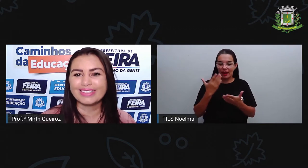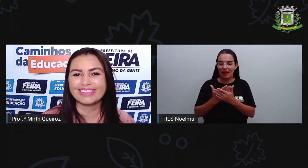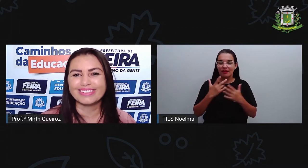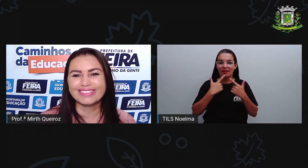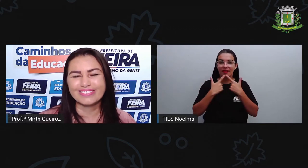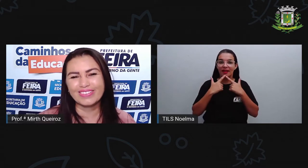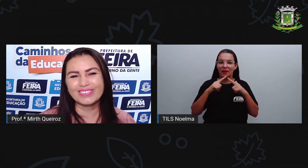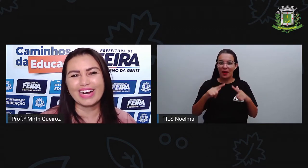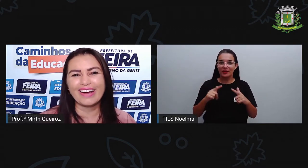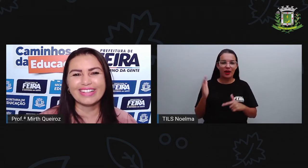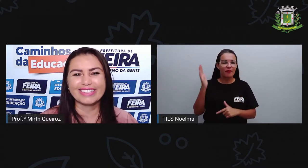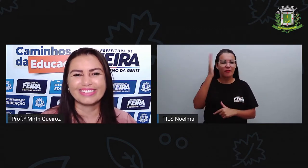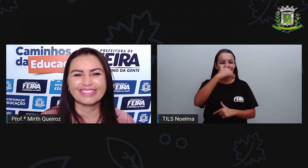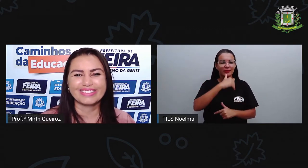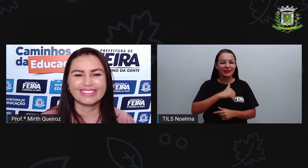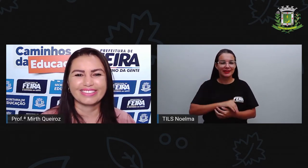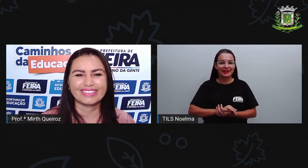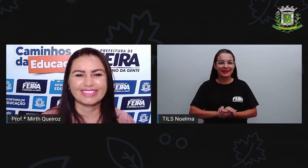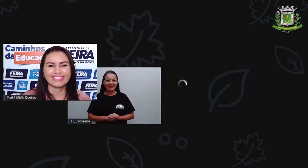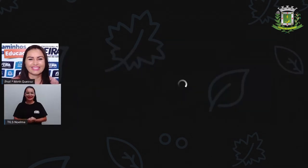linguagem. Vamos para a aula?